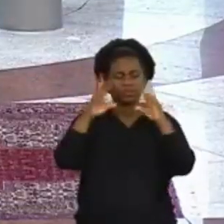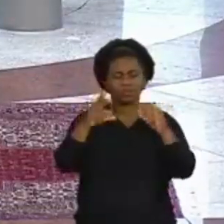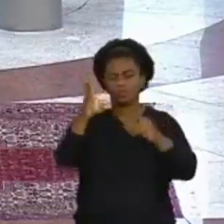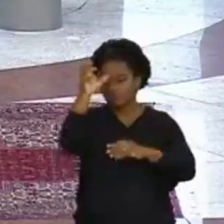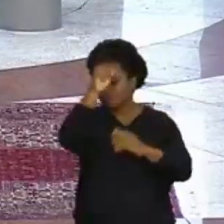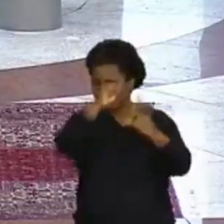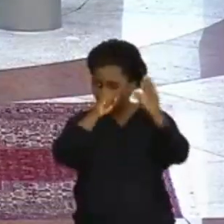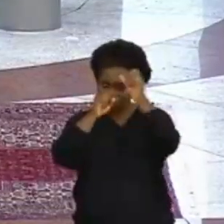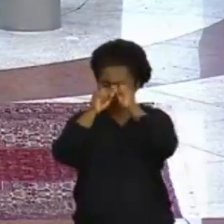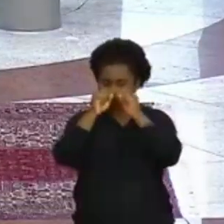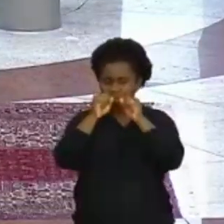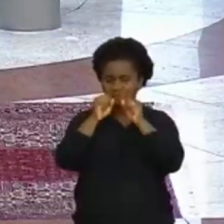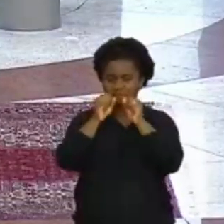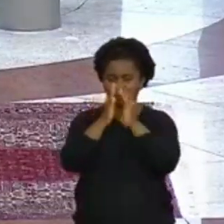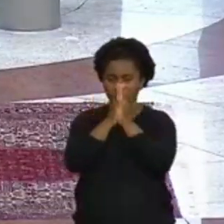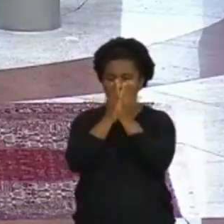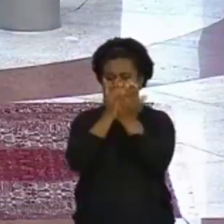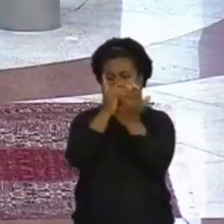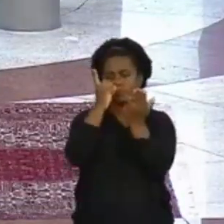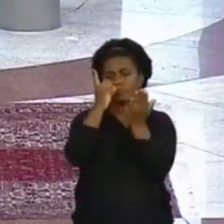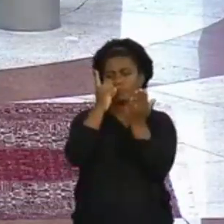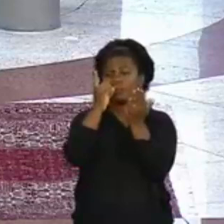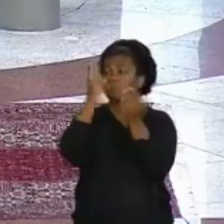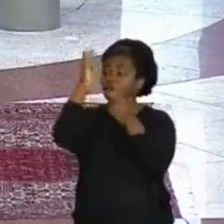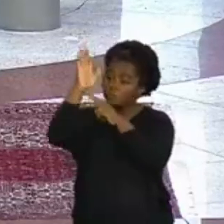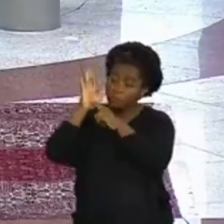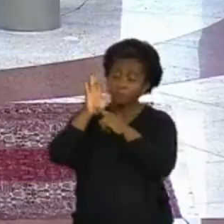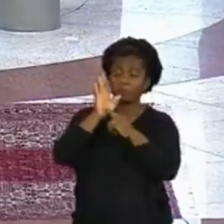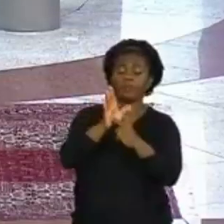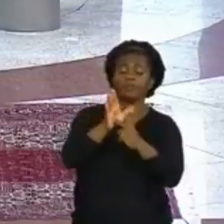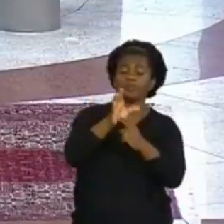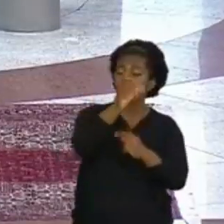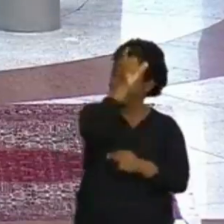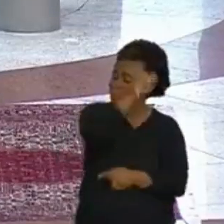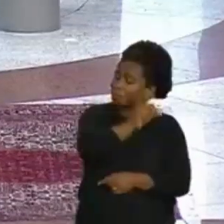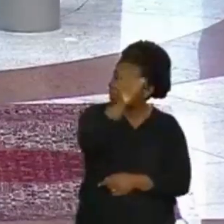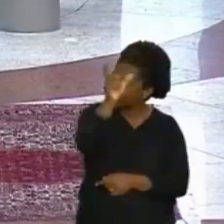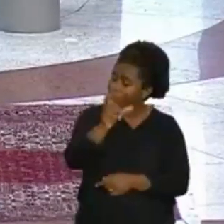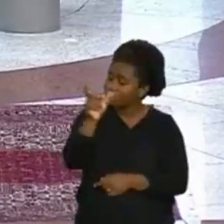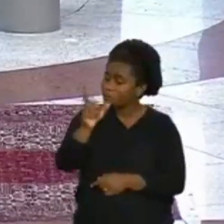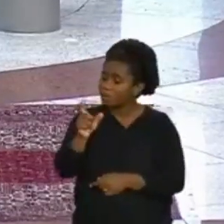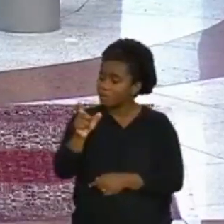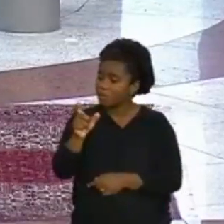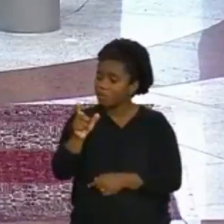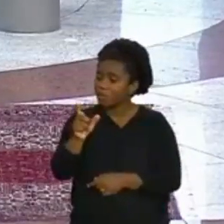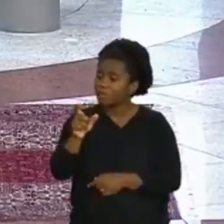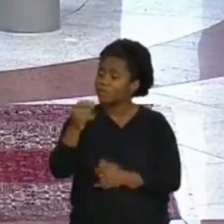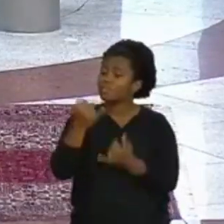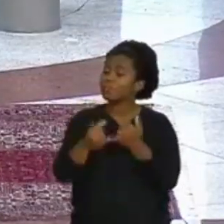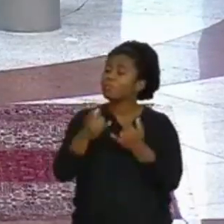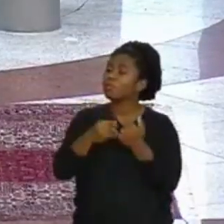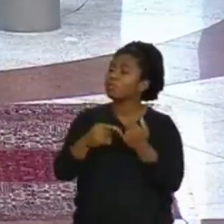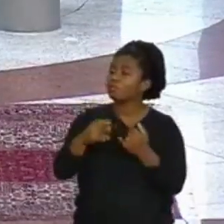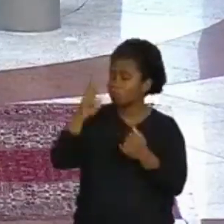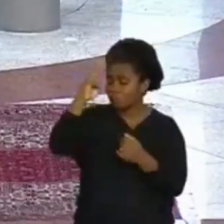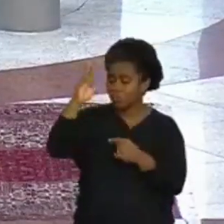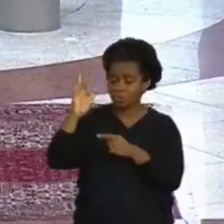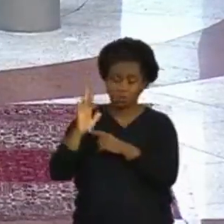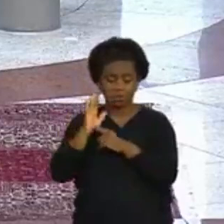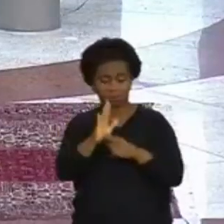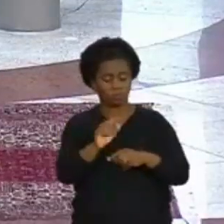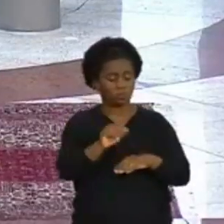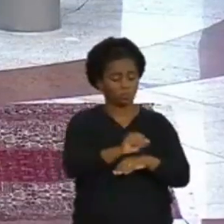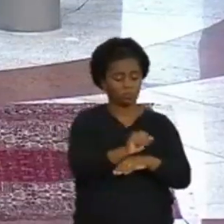mensagem. Se revela para essa pessoa, como um dia o Senhor se revelou a Abraão, como um dia o Senhor se revelou para